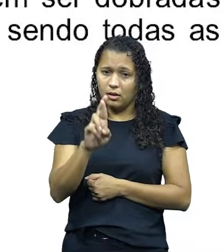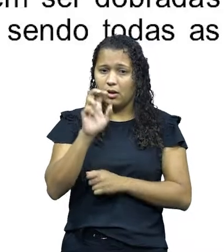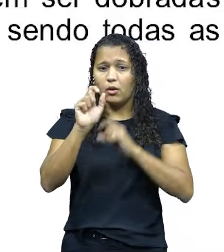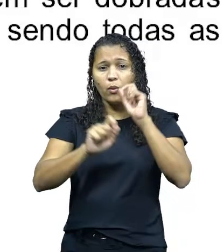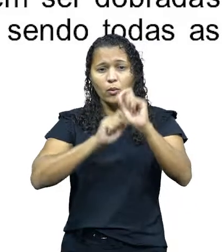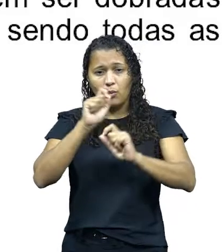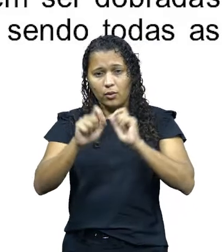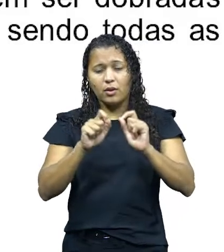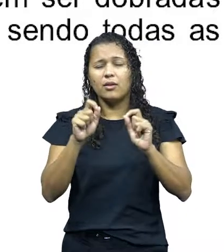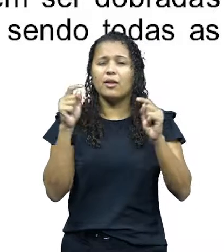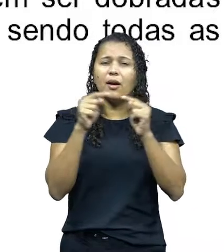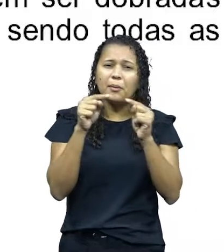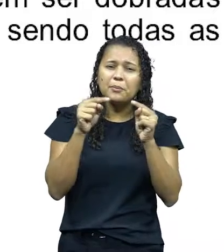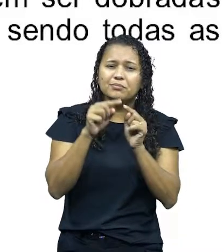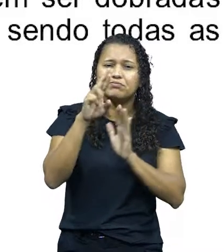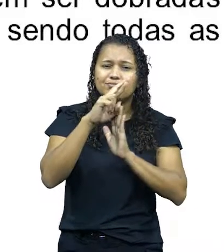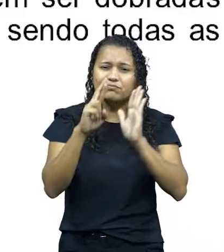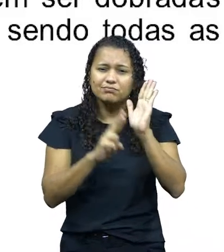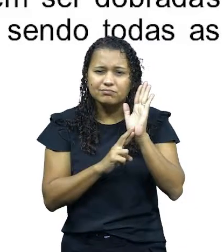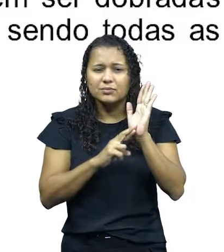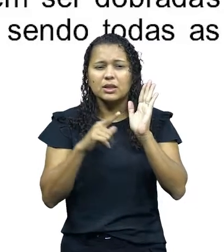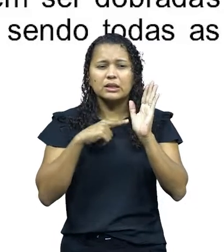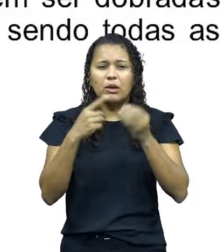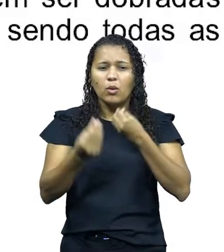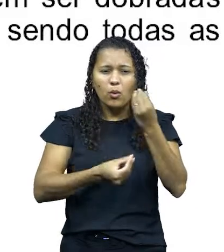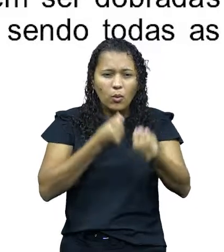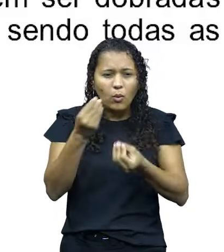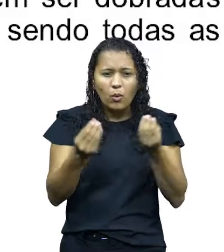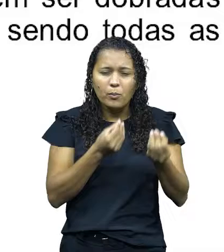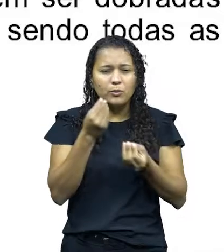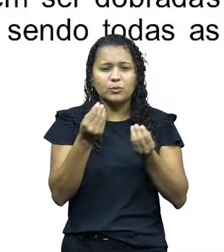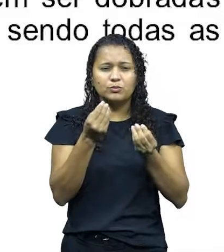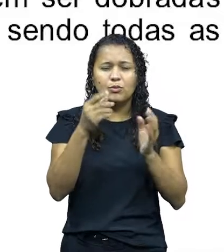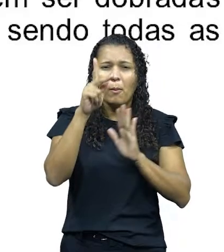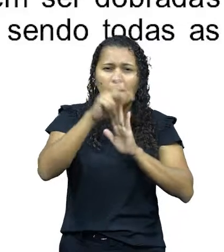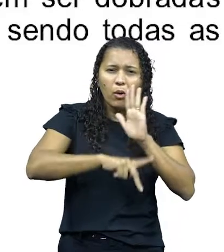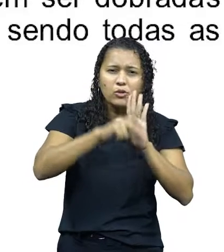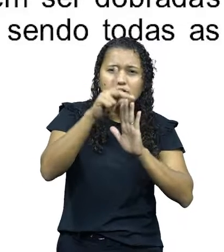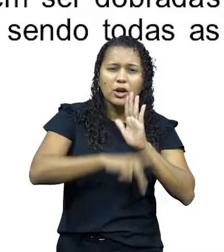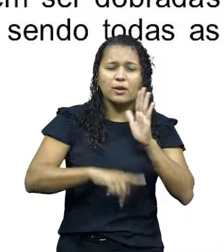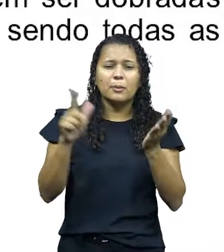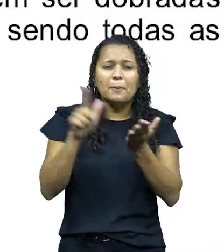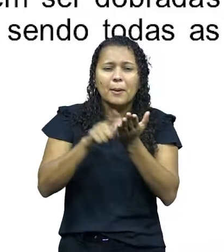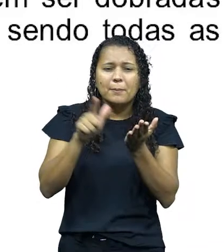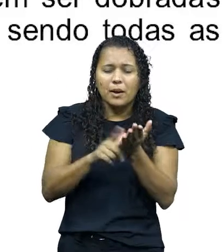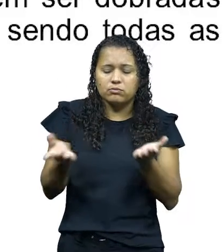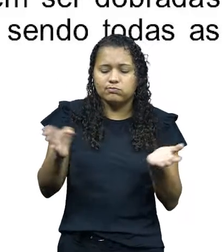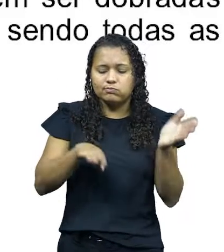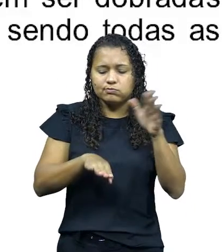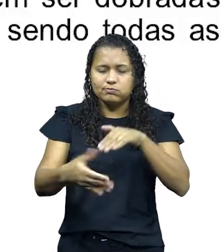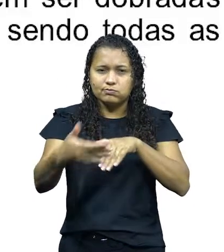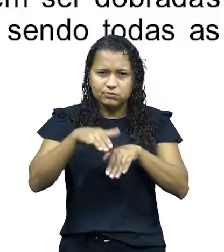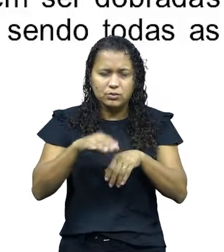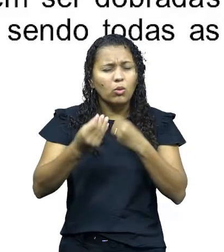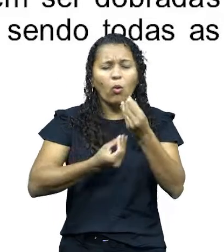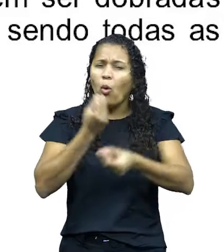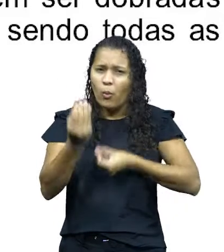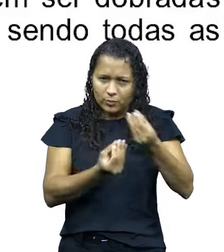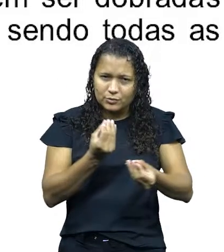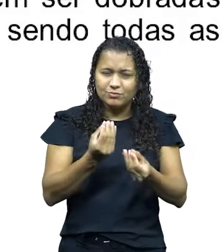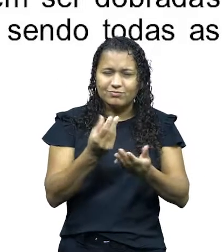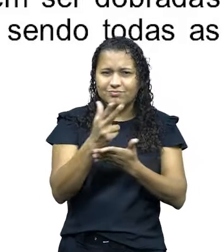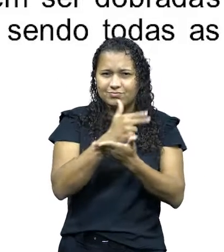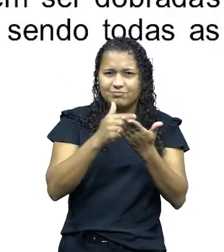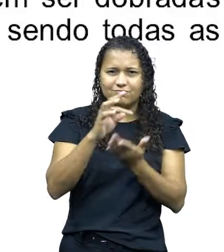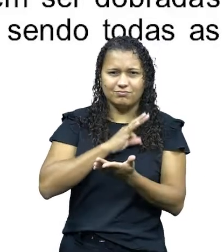fixar as diretrizes para o dobramento das folhas de projeto, contendo os desenhos técnicos. Então, ela